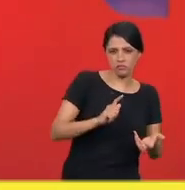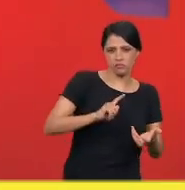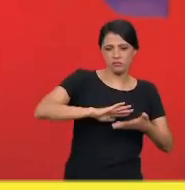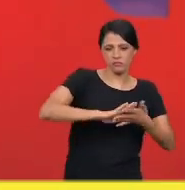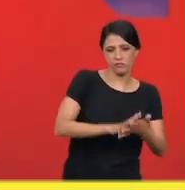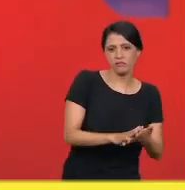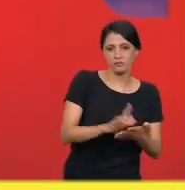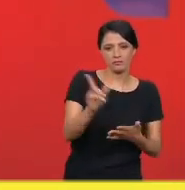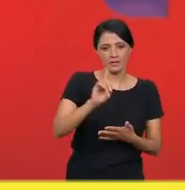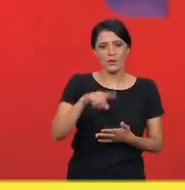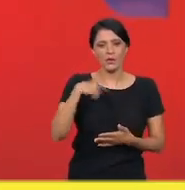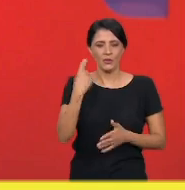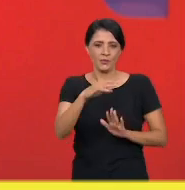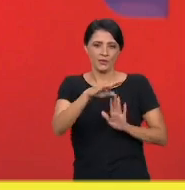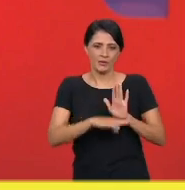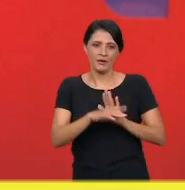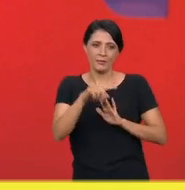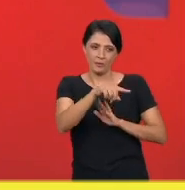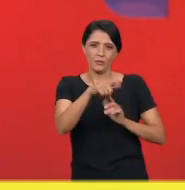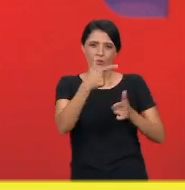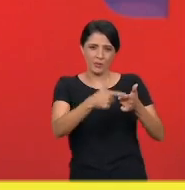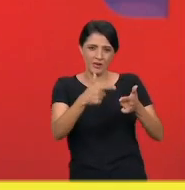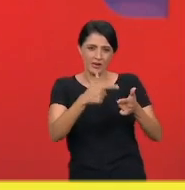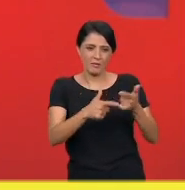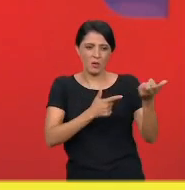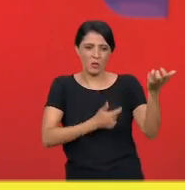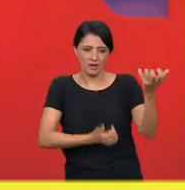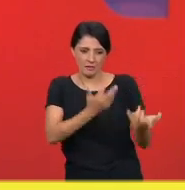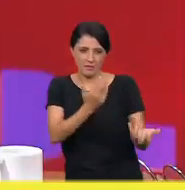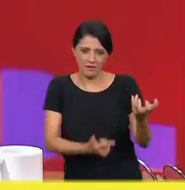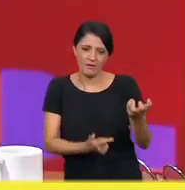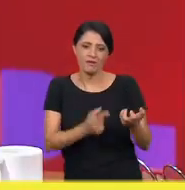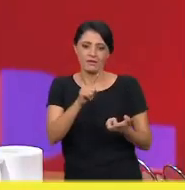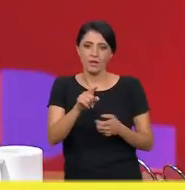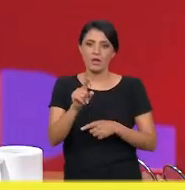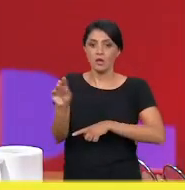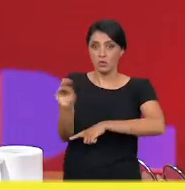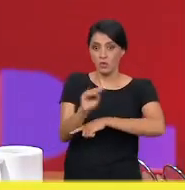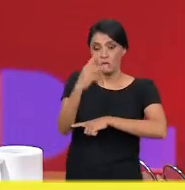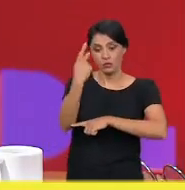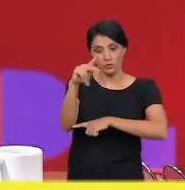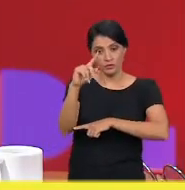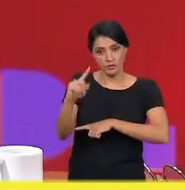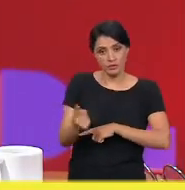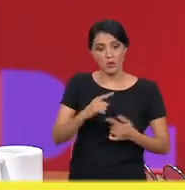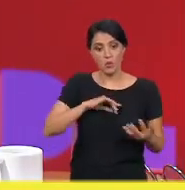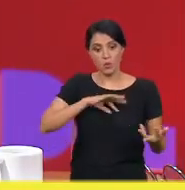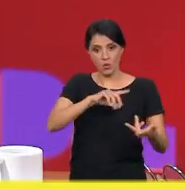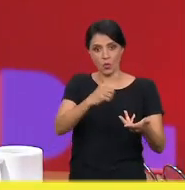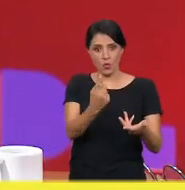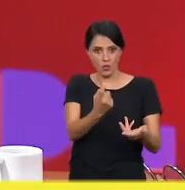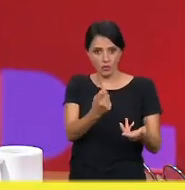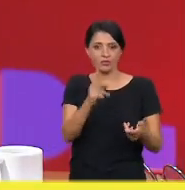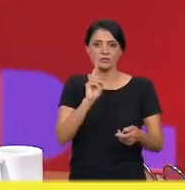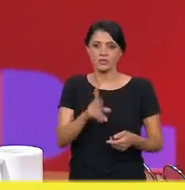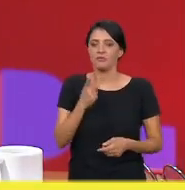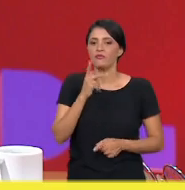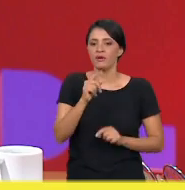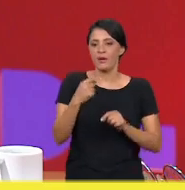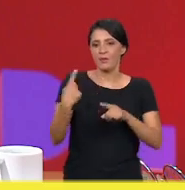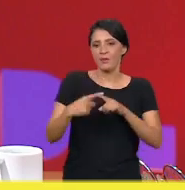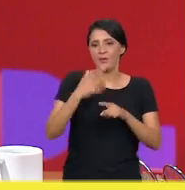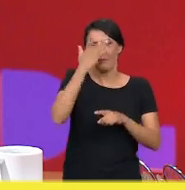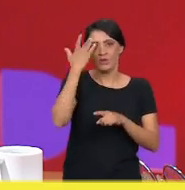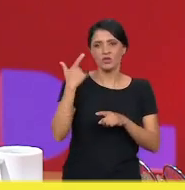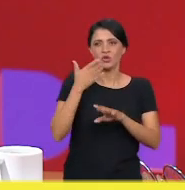está muito mais aqui, né, com queimada, problema ambiental, do que isso, né? Cuide do seu único planeta, a gente sempre fala isso, porque as pessoas,